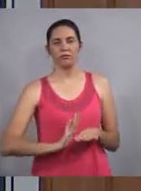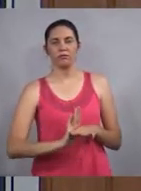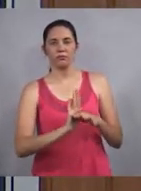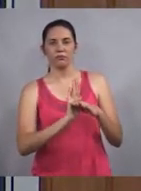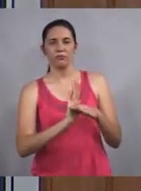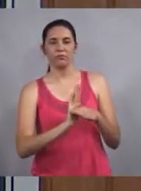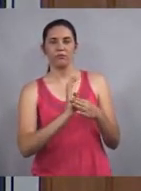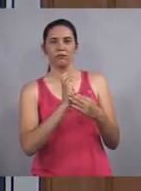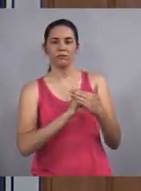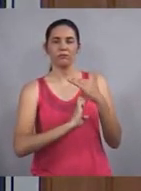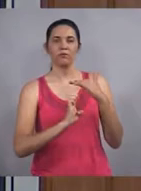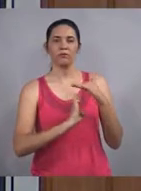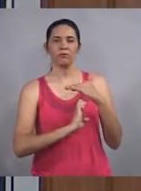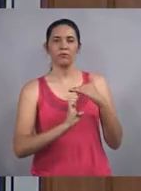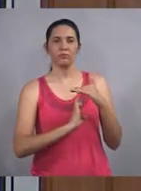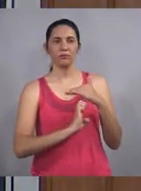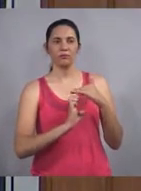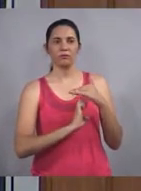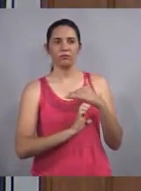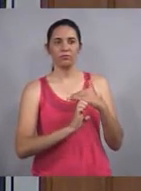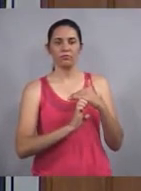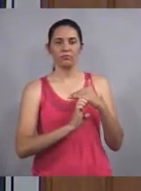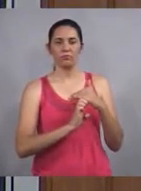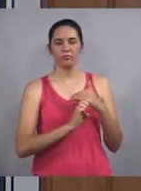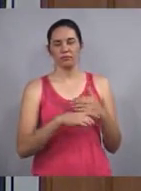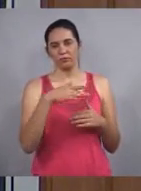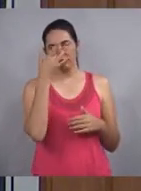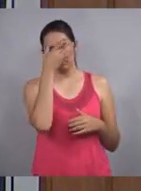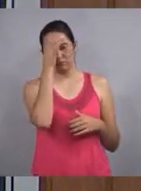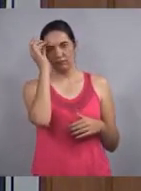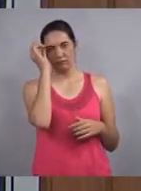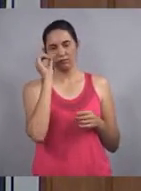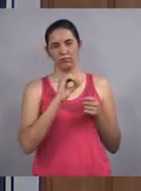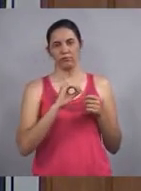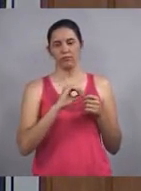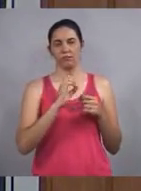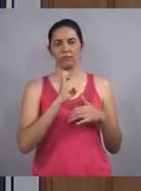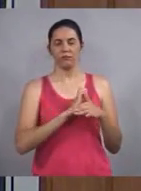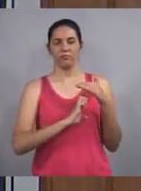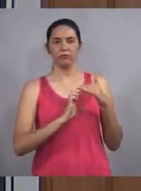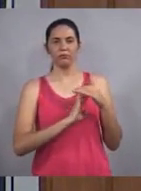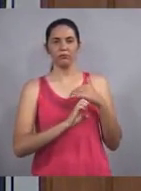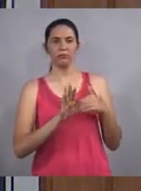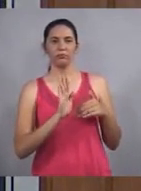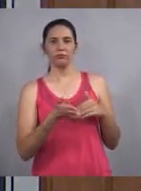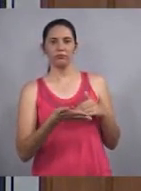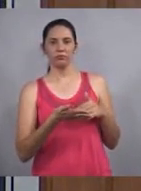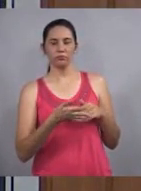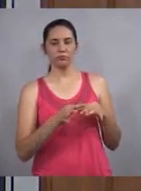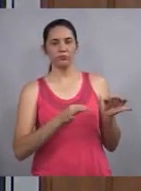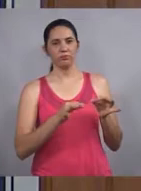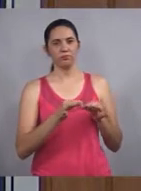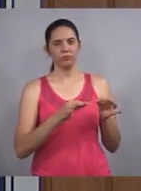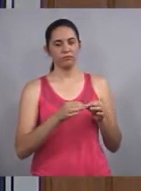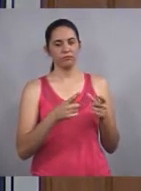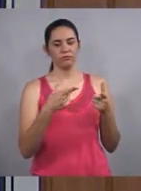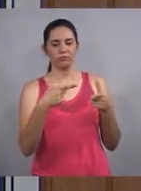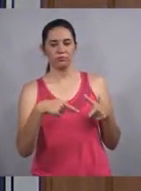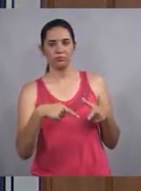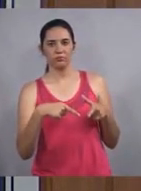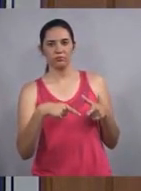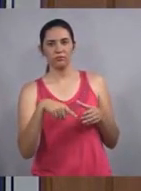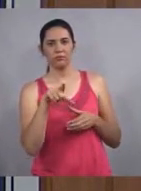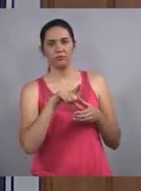do empreendedor, do loteador, da pessoa que vai fazer o empreendimento, já vai ter ali o ponto de coleta desse